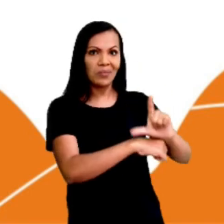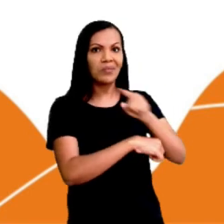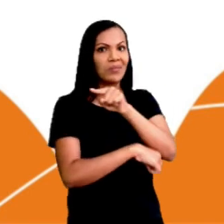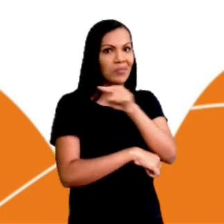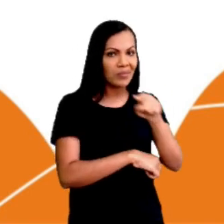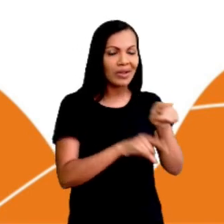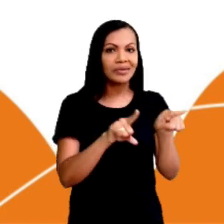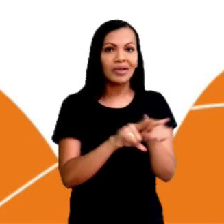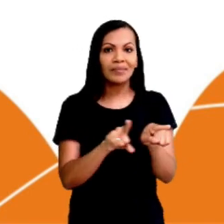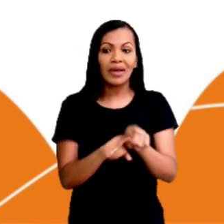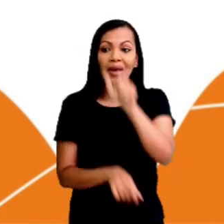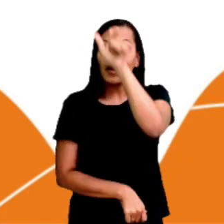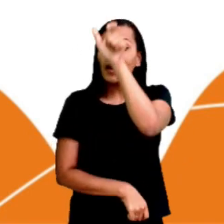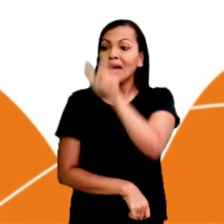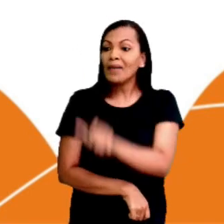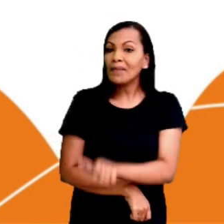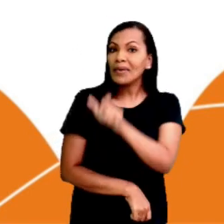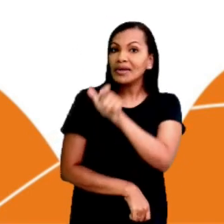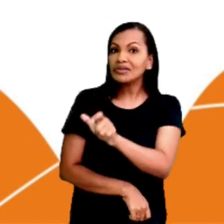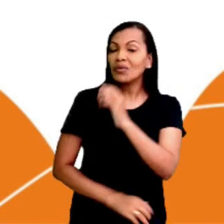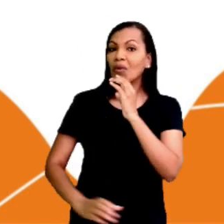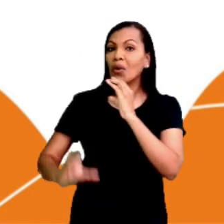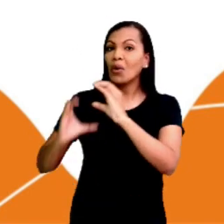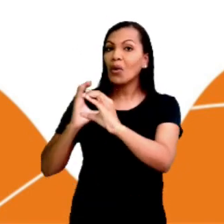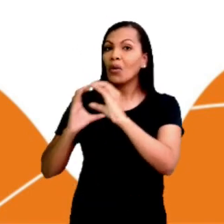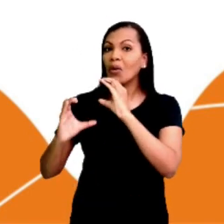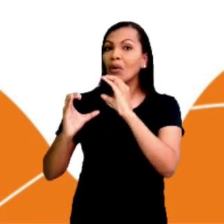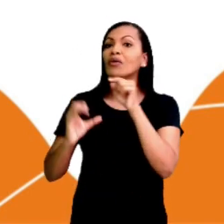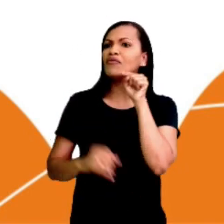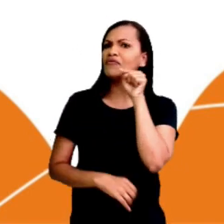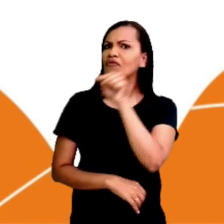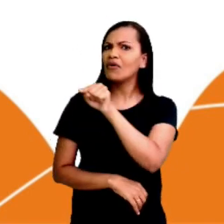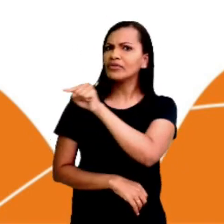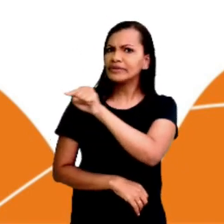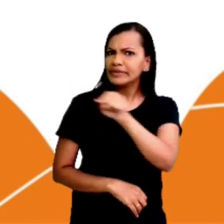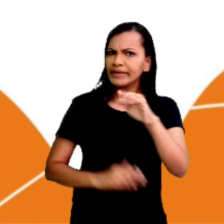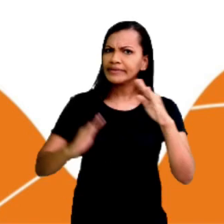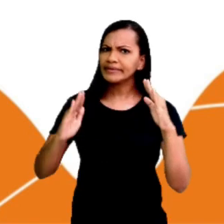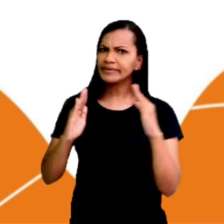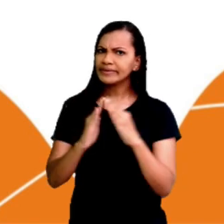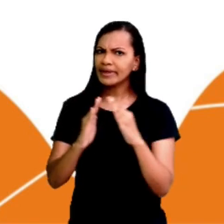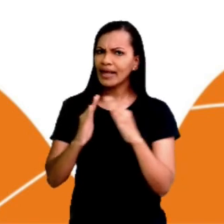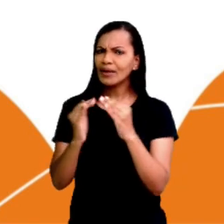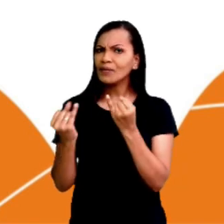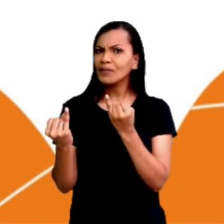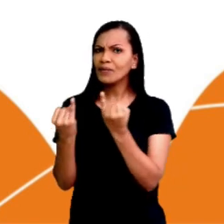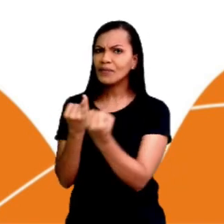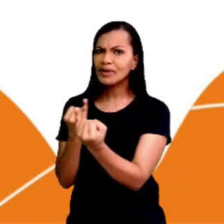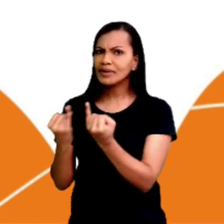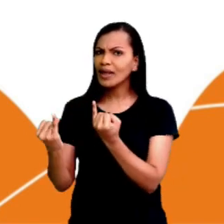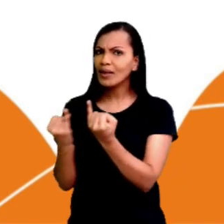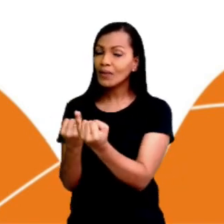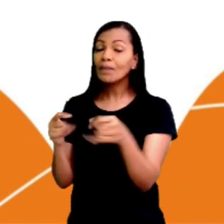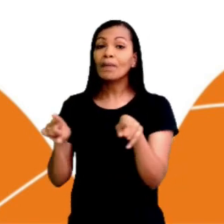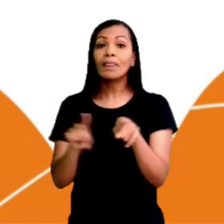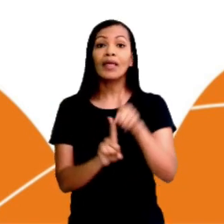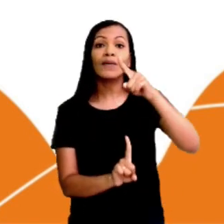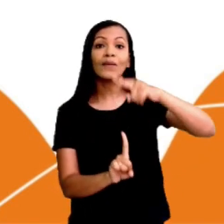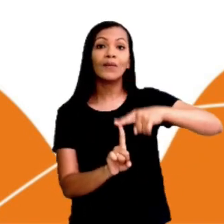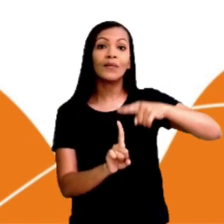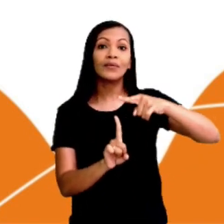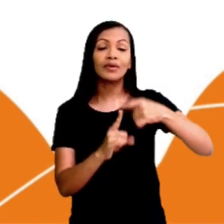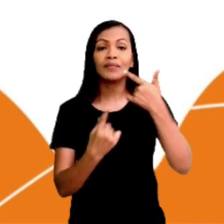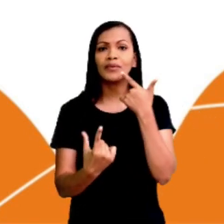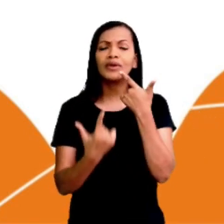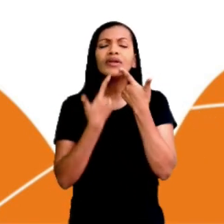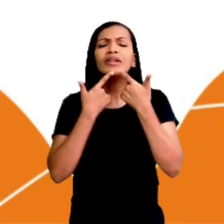a pessoa com quem está se comunicando vocês aí em casa que são os interlocutores e o tipo de linguagem que